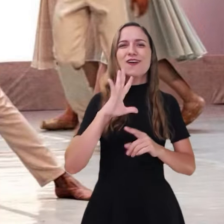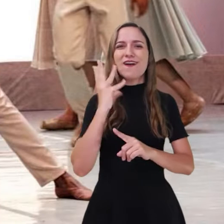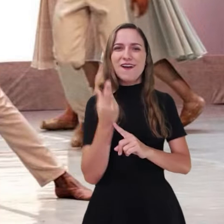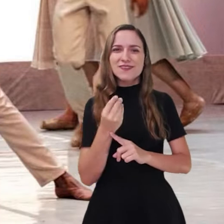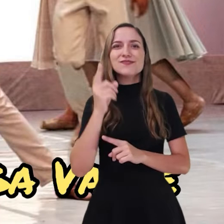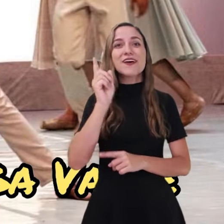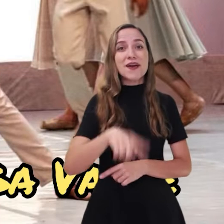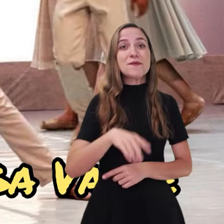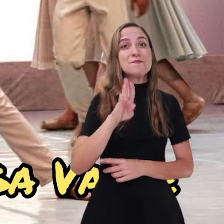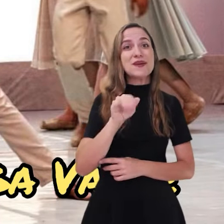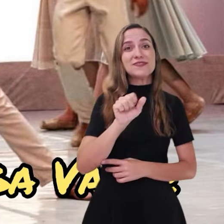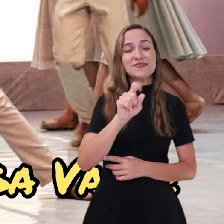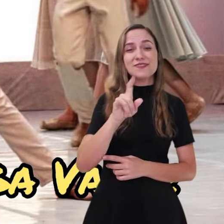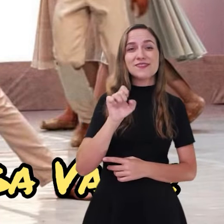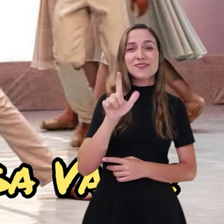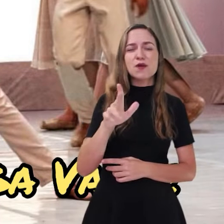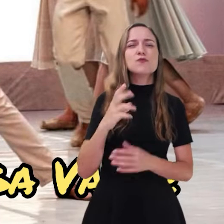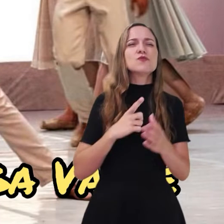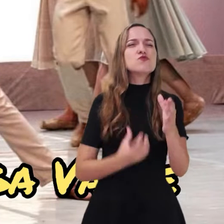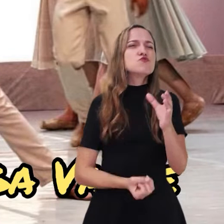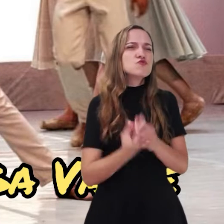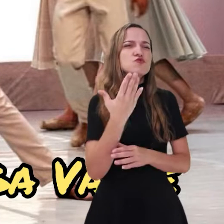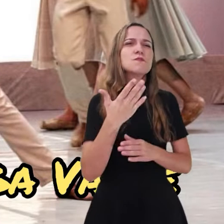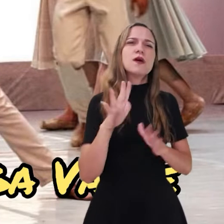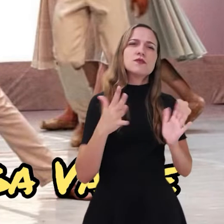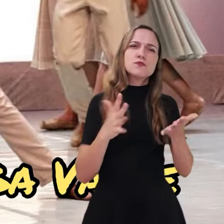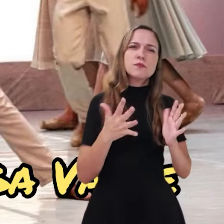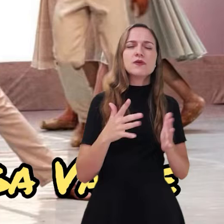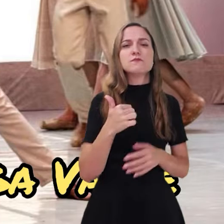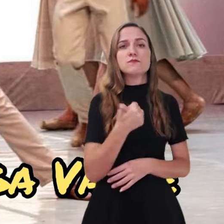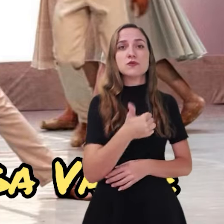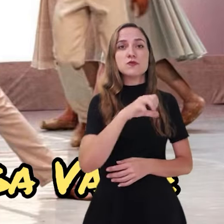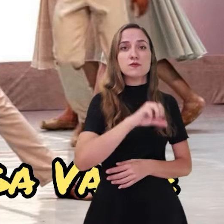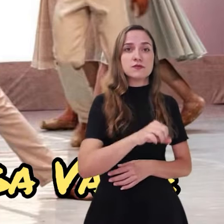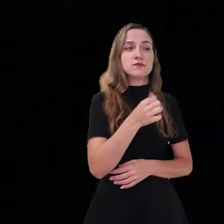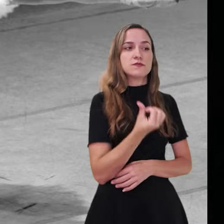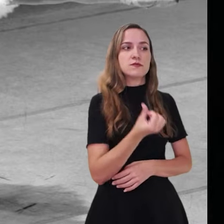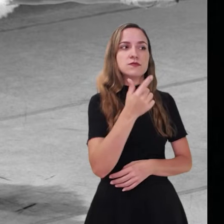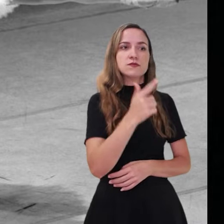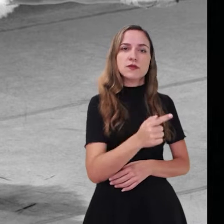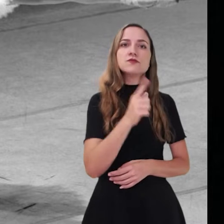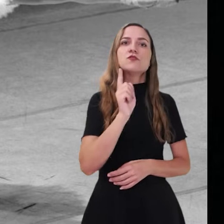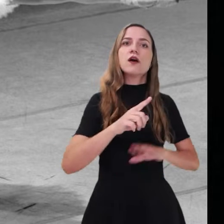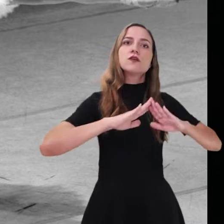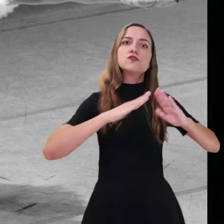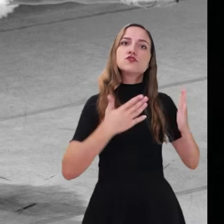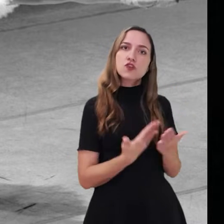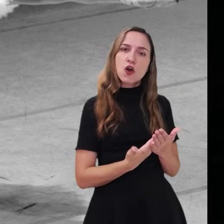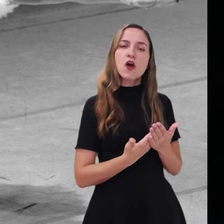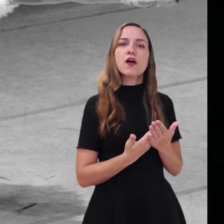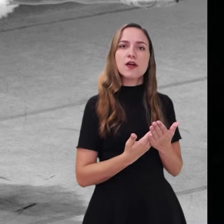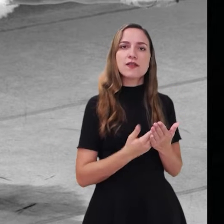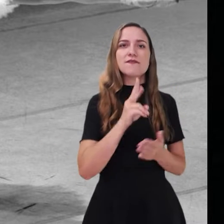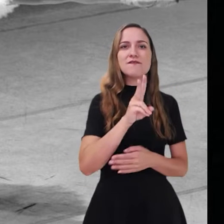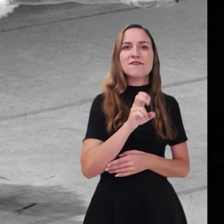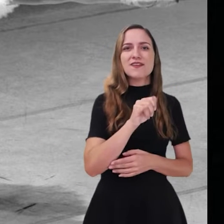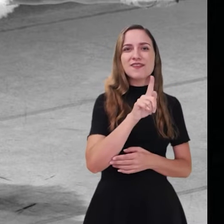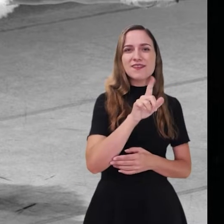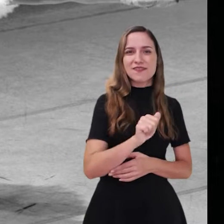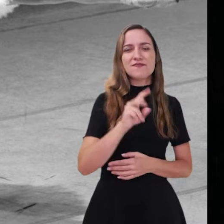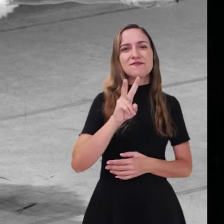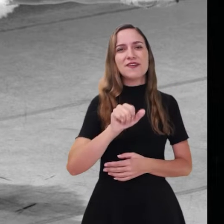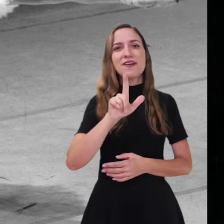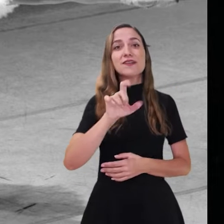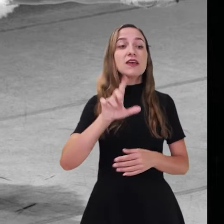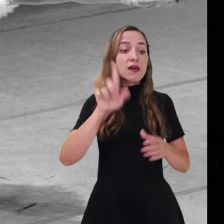origens datadas de 1967, na antiga Escola de Artes Veiga Vale, primeira escola pública estadual de